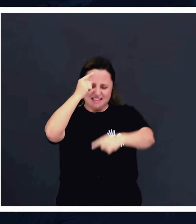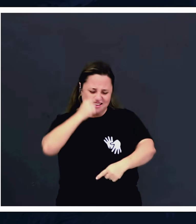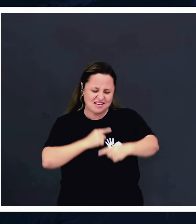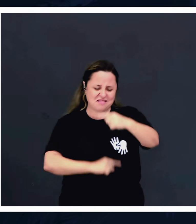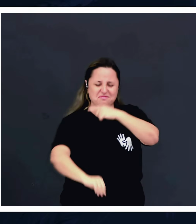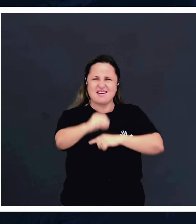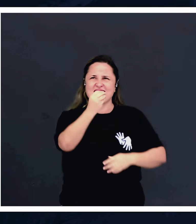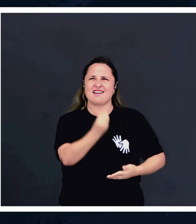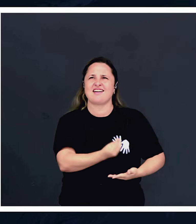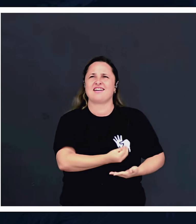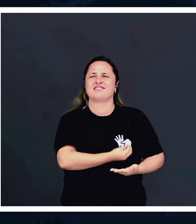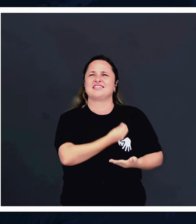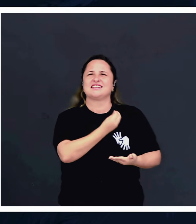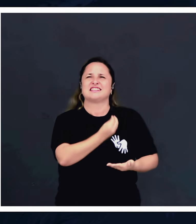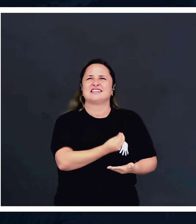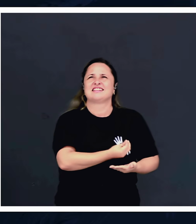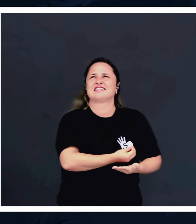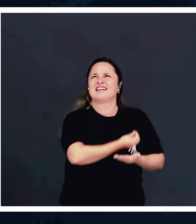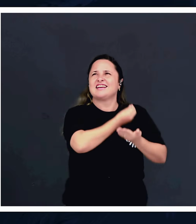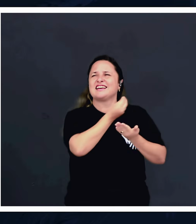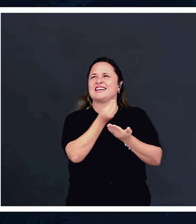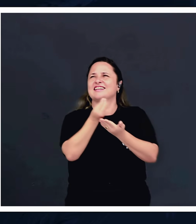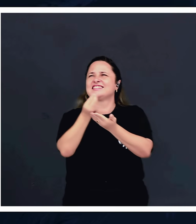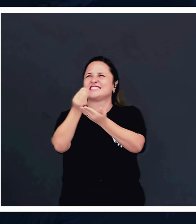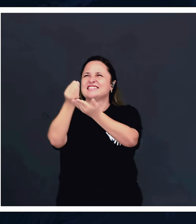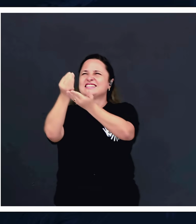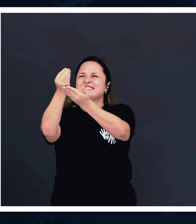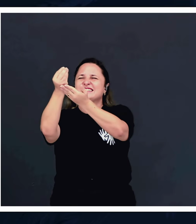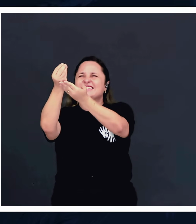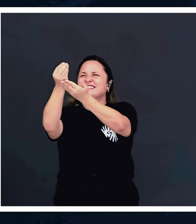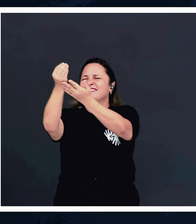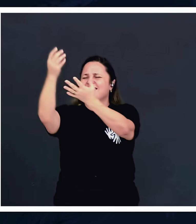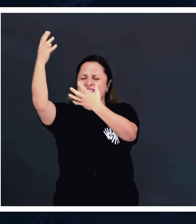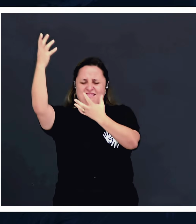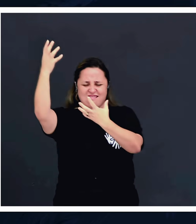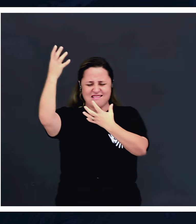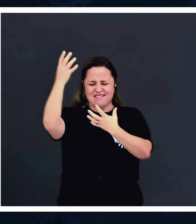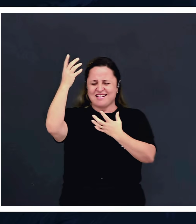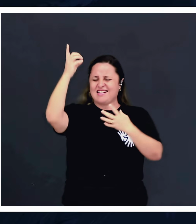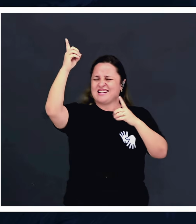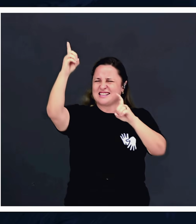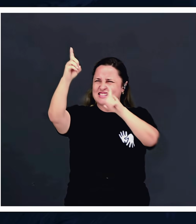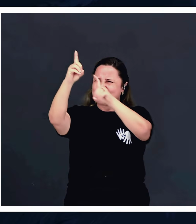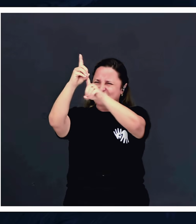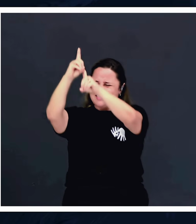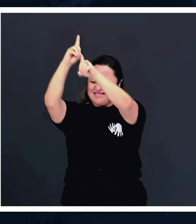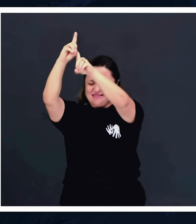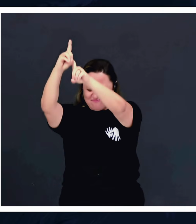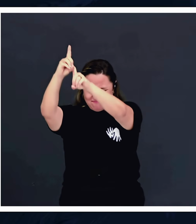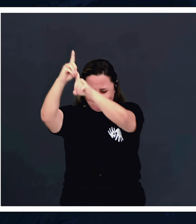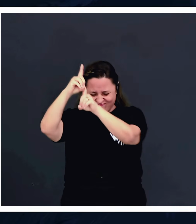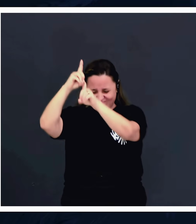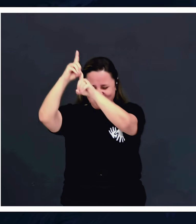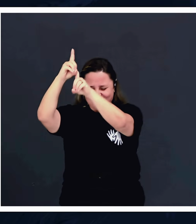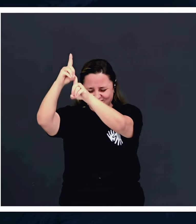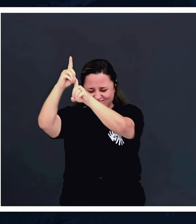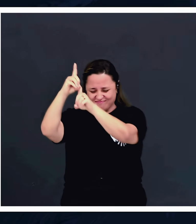construir minha vida em Ti. Tu és